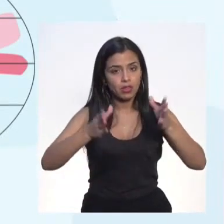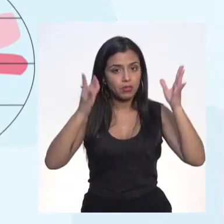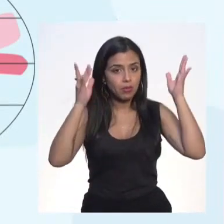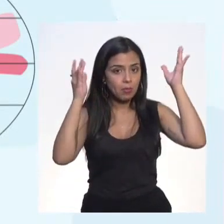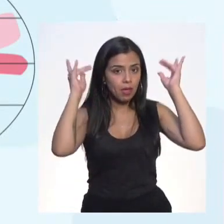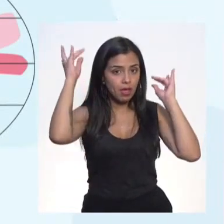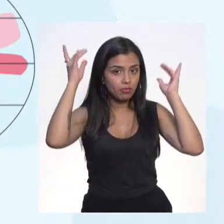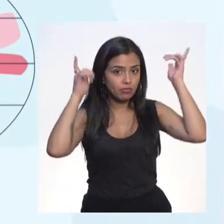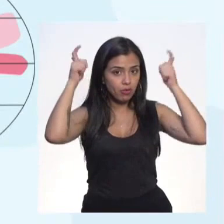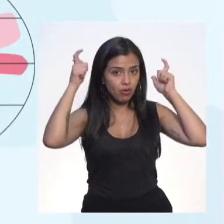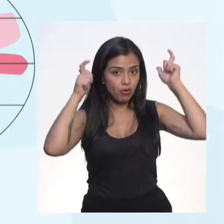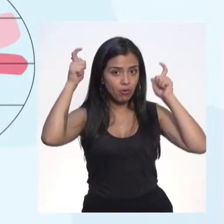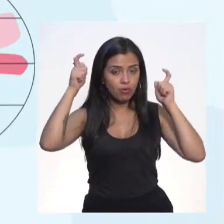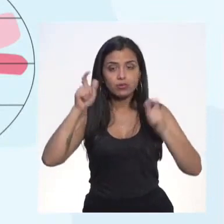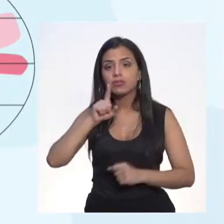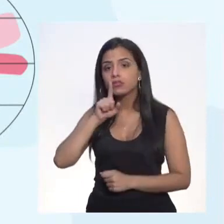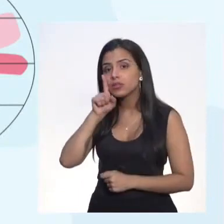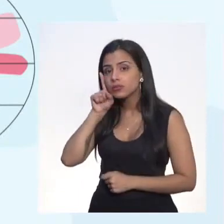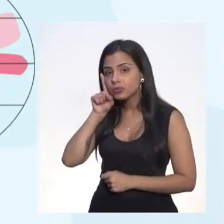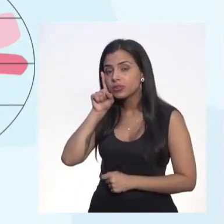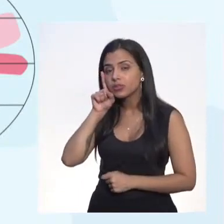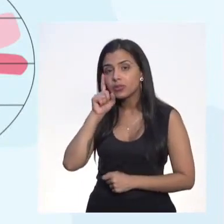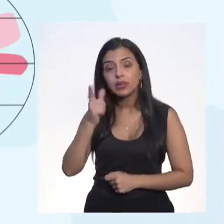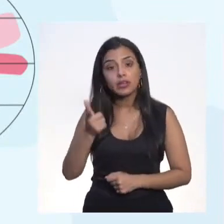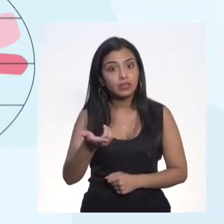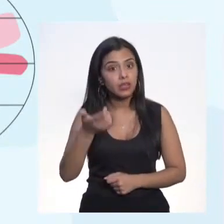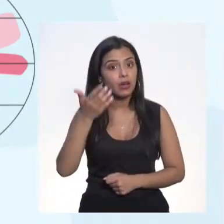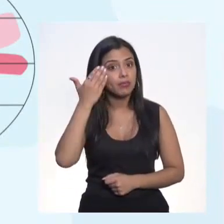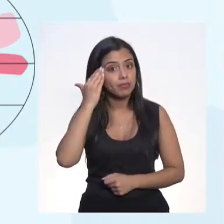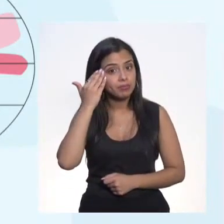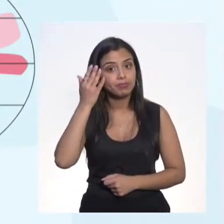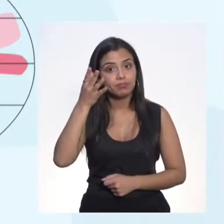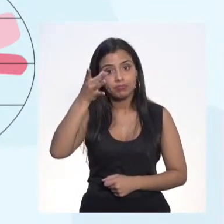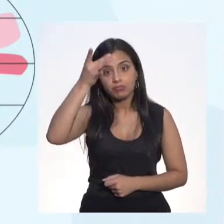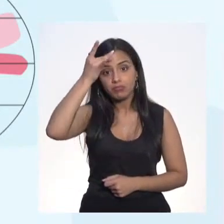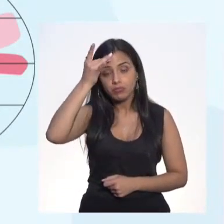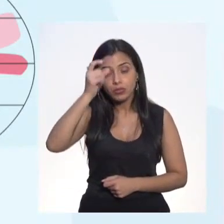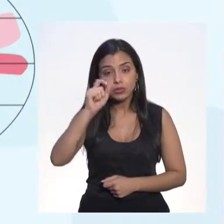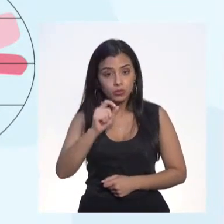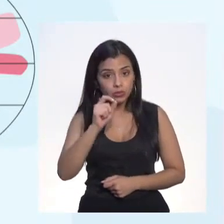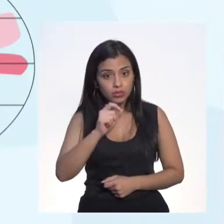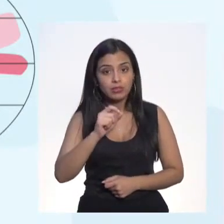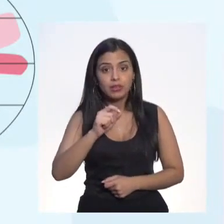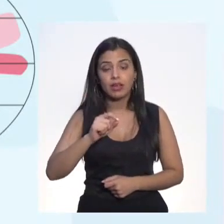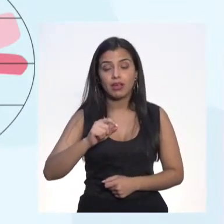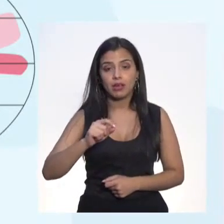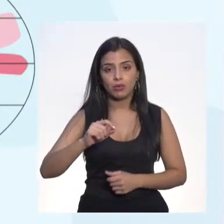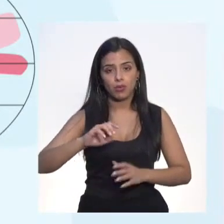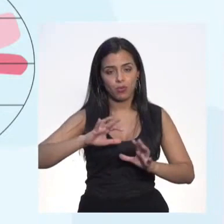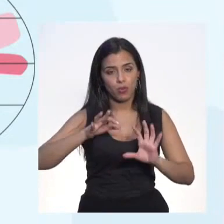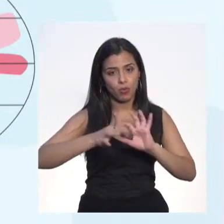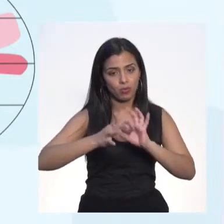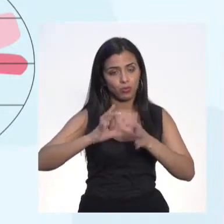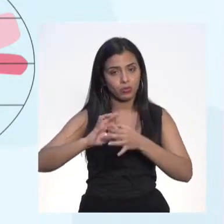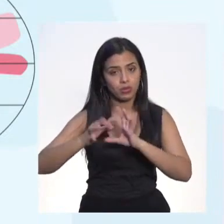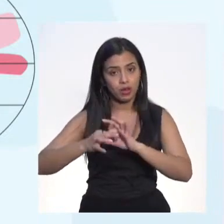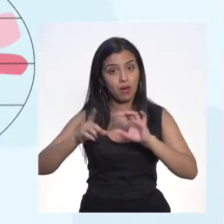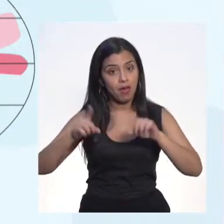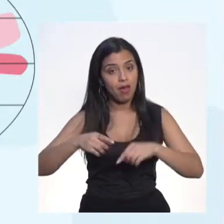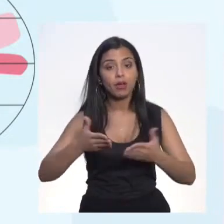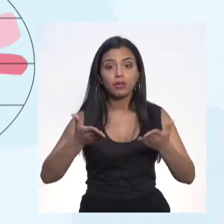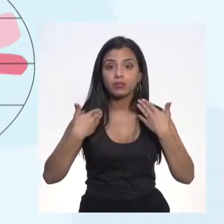massas de ar continentais. Tem que lembrar que as massas continentais são secas e tropicais, que